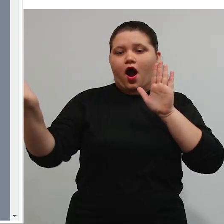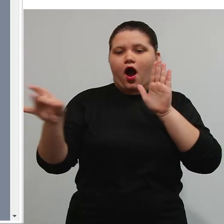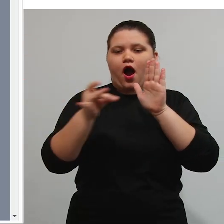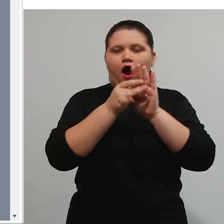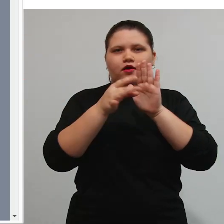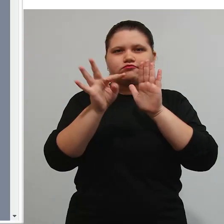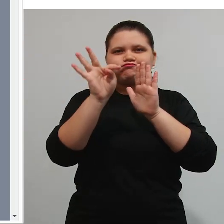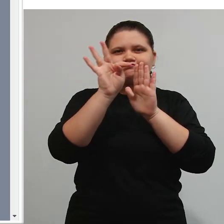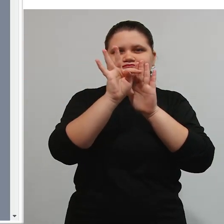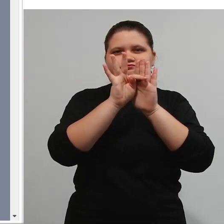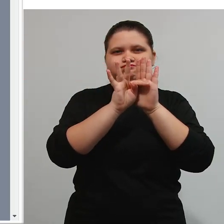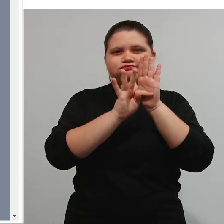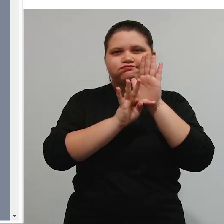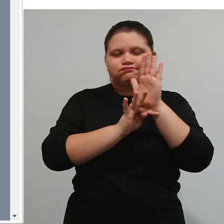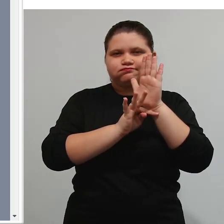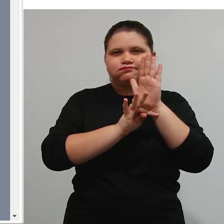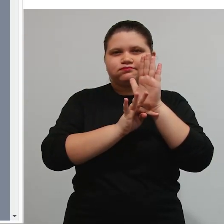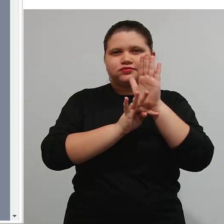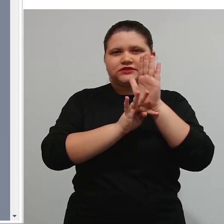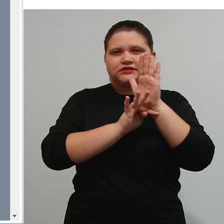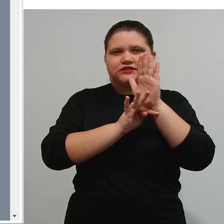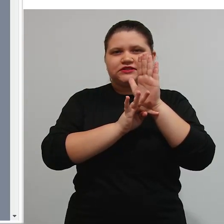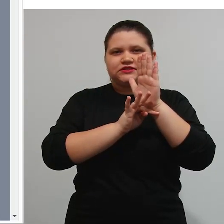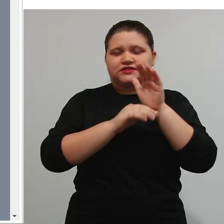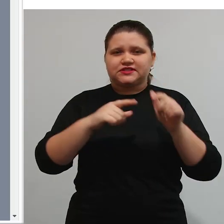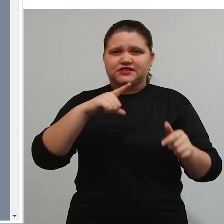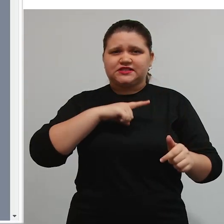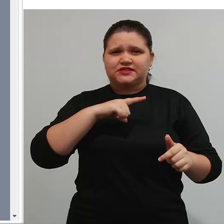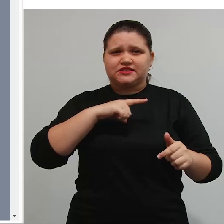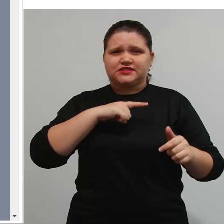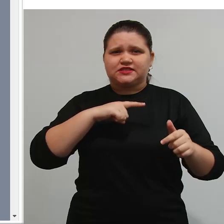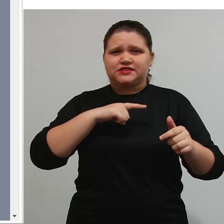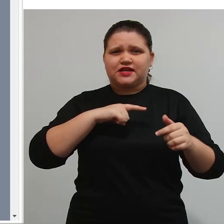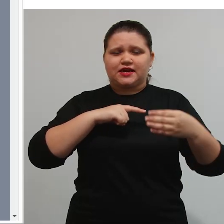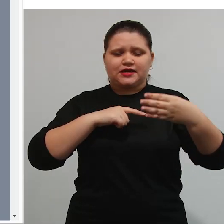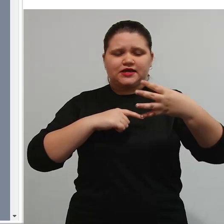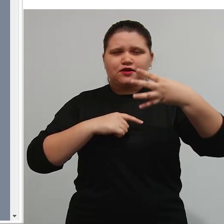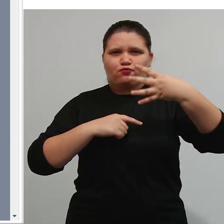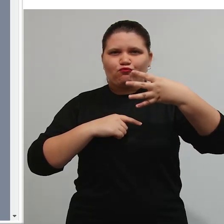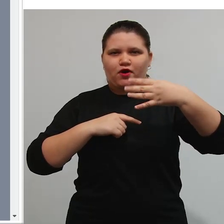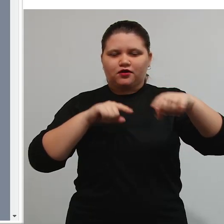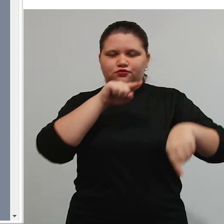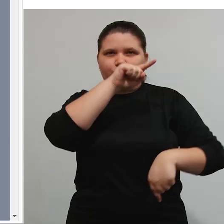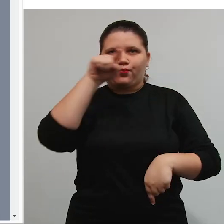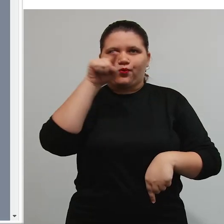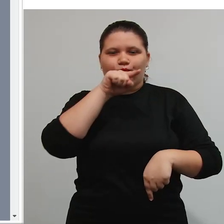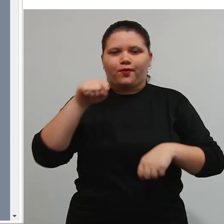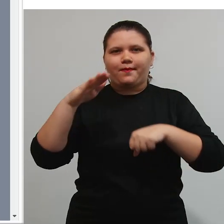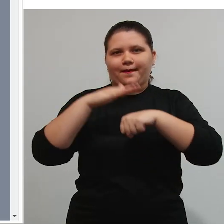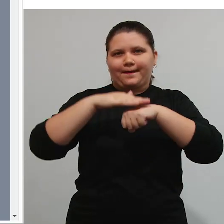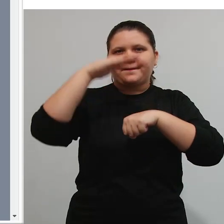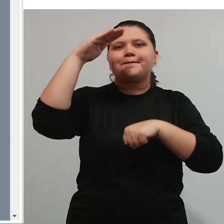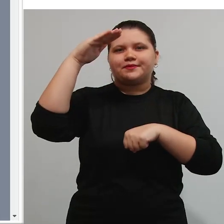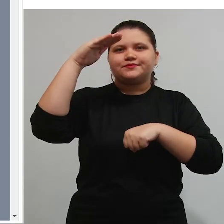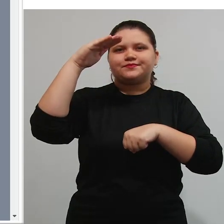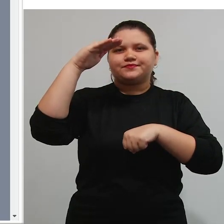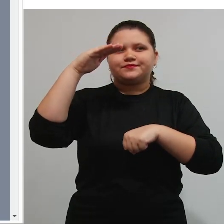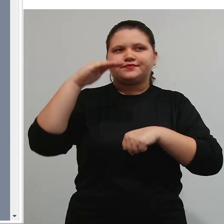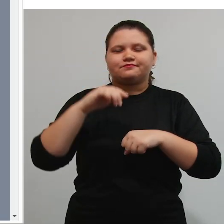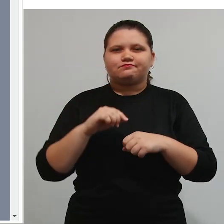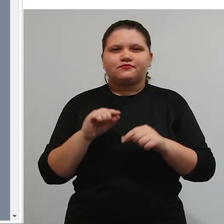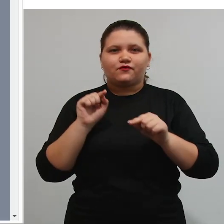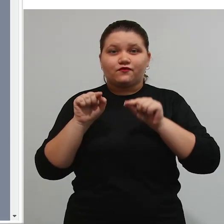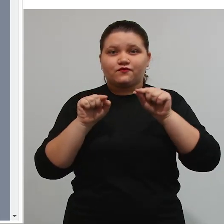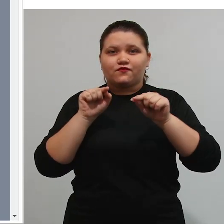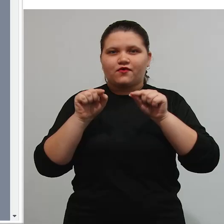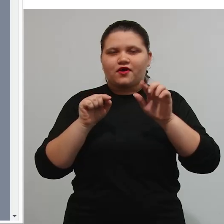texto passa de 4 linhas, tá? Então, quando ela passar de 4 linhas, você vai fazer o quê? Você vai fazer um recuo